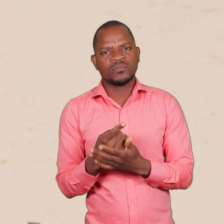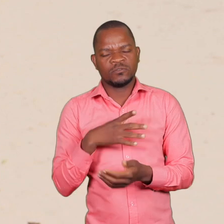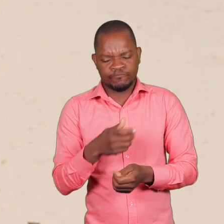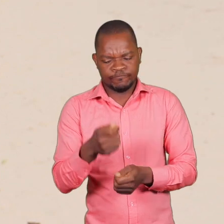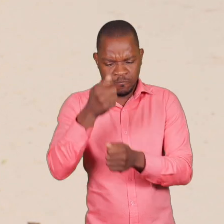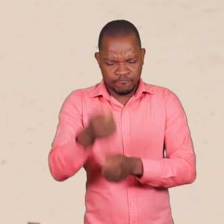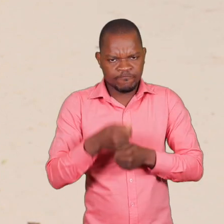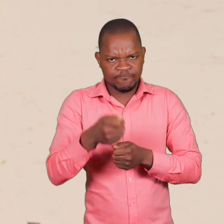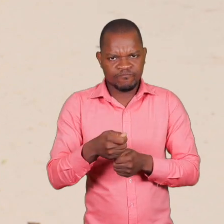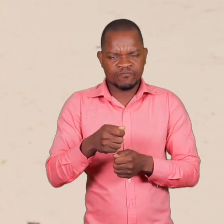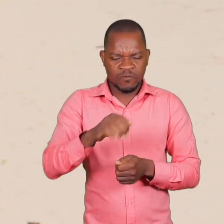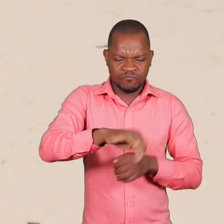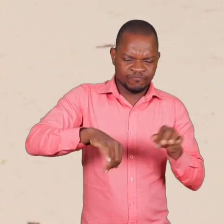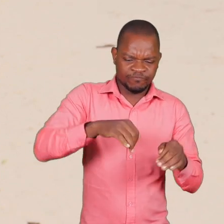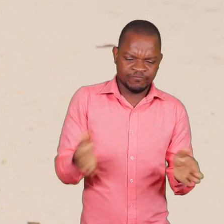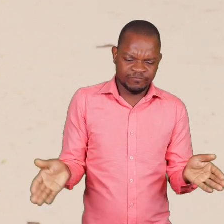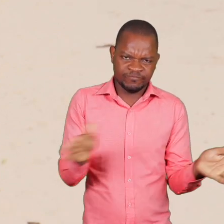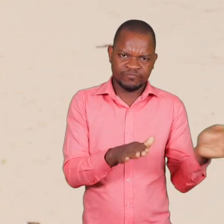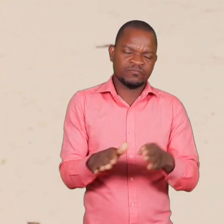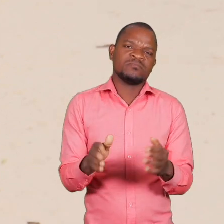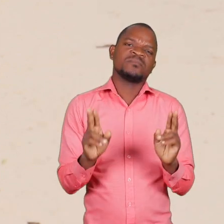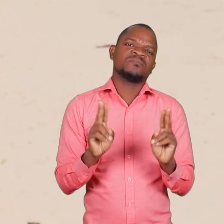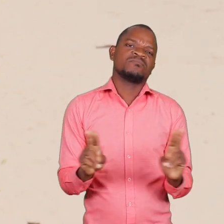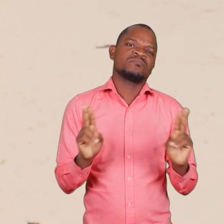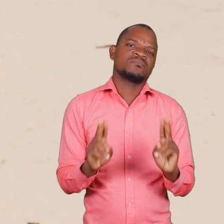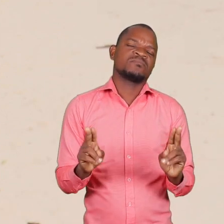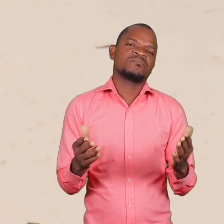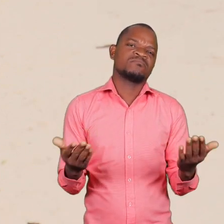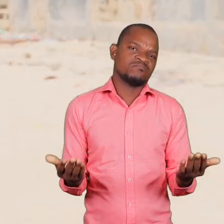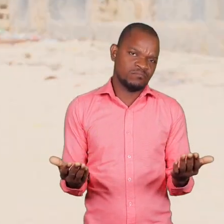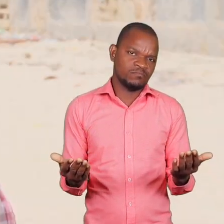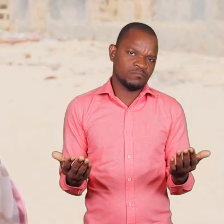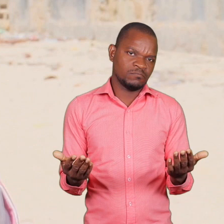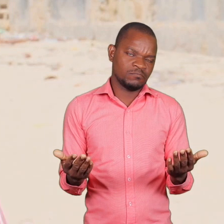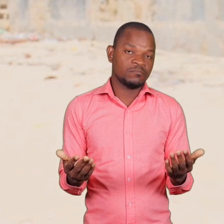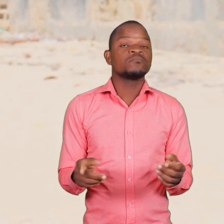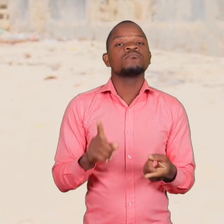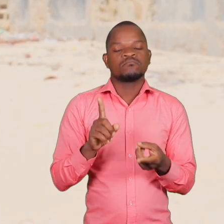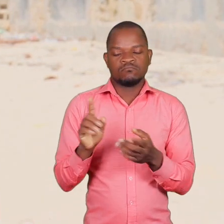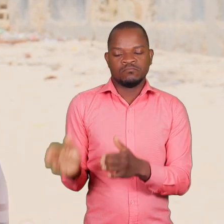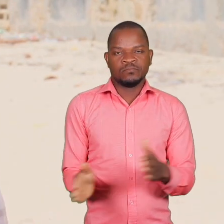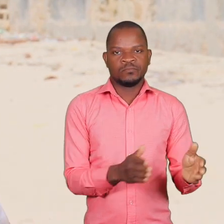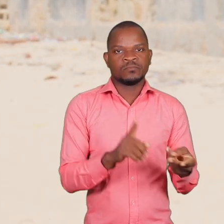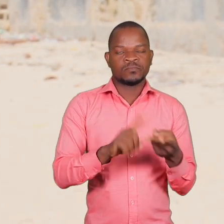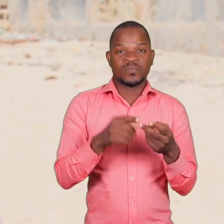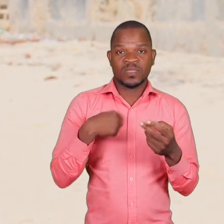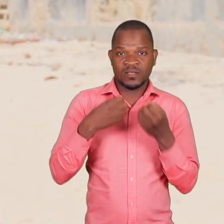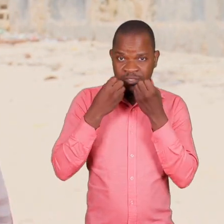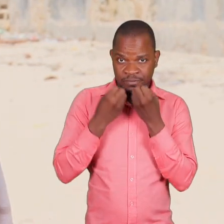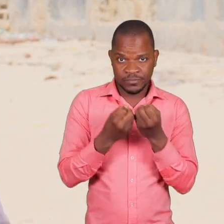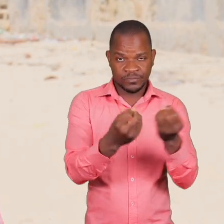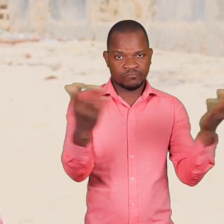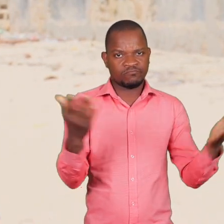cavar, sim, depois de tirar aquele cocô. O conselho que eu dou é